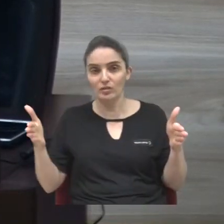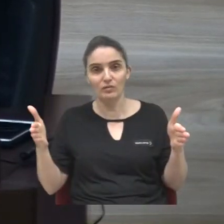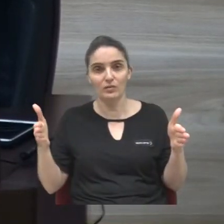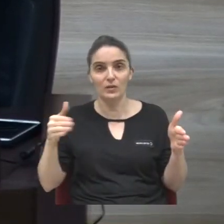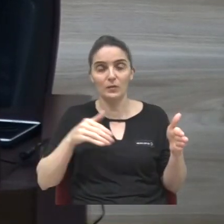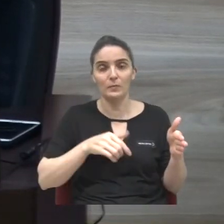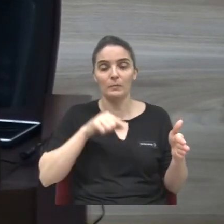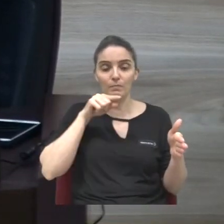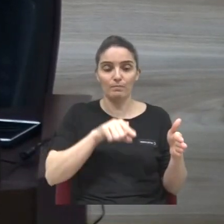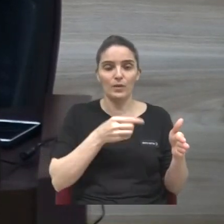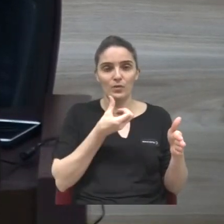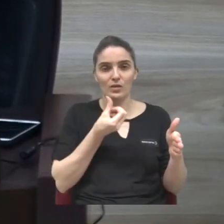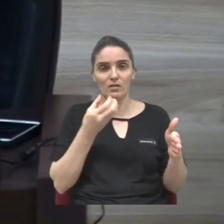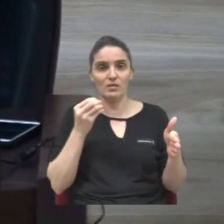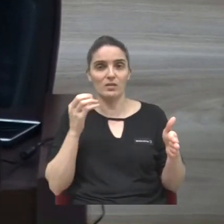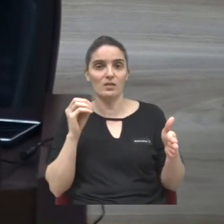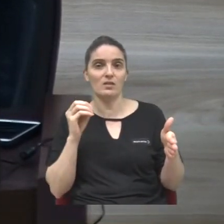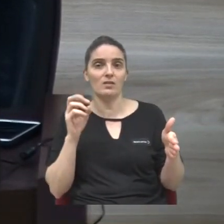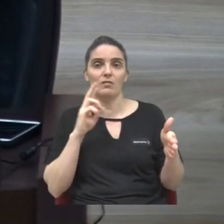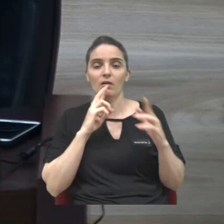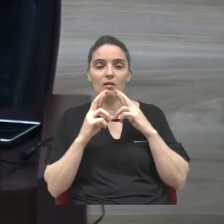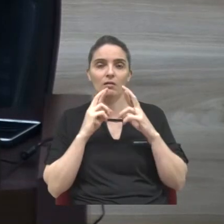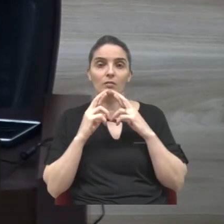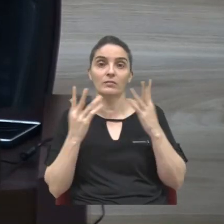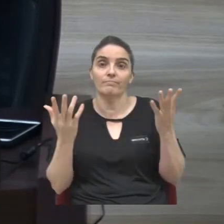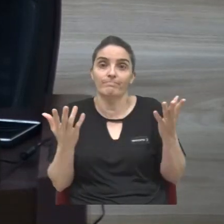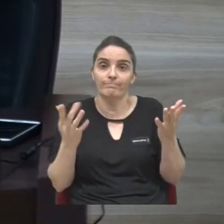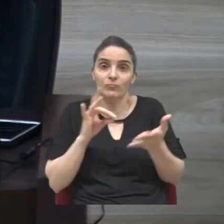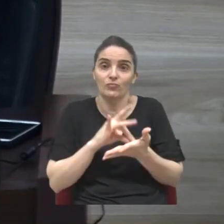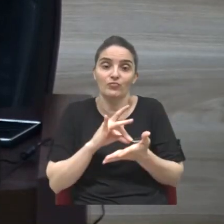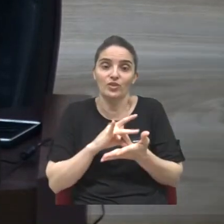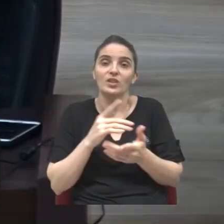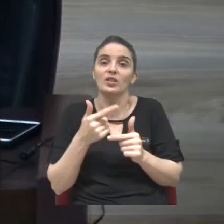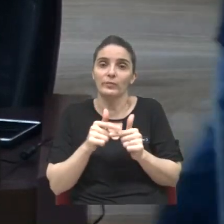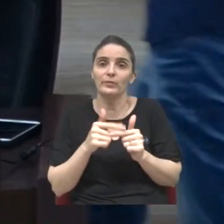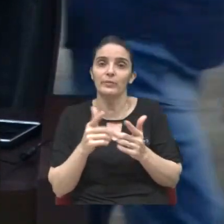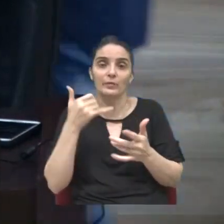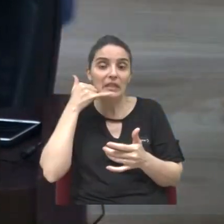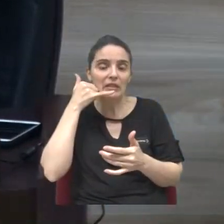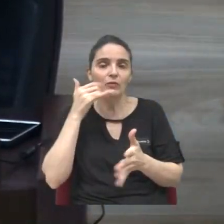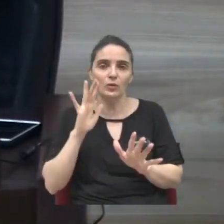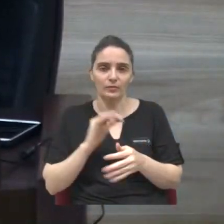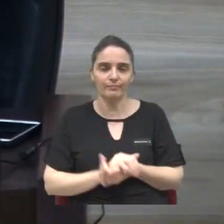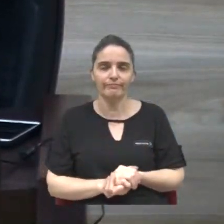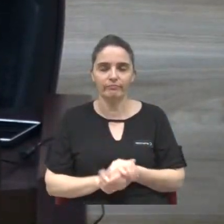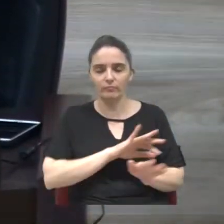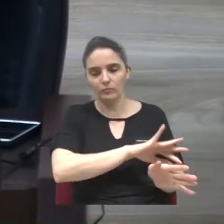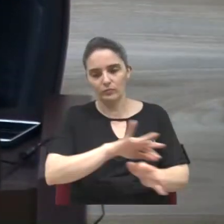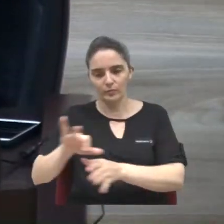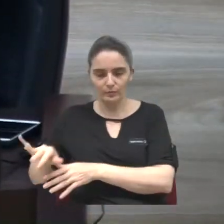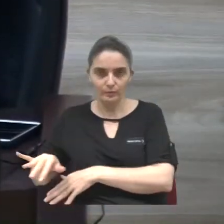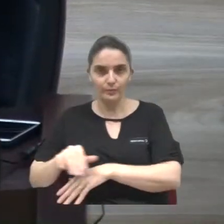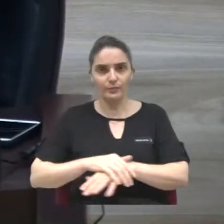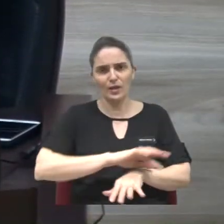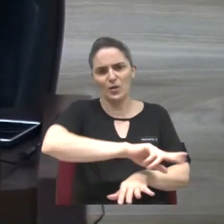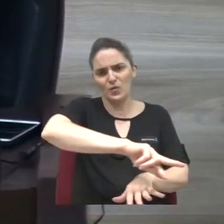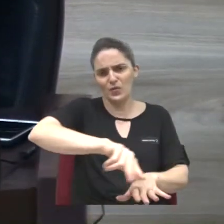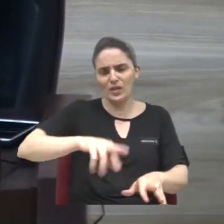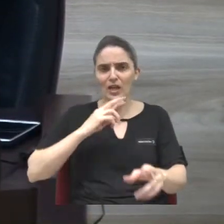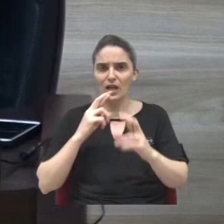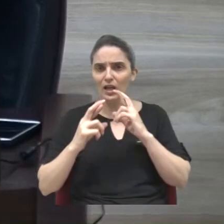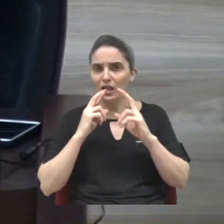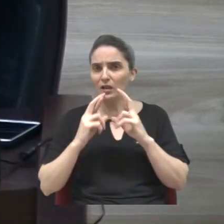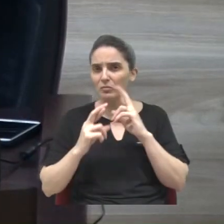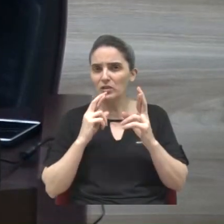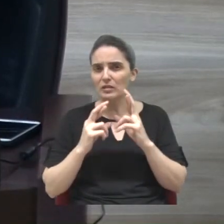1.600. Durante toda a investigação, muitas reclamações recebidas eram no sentido de possível presença de ar